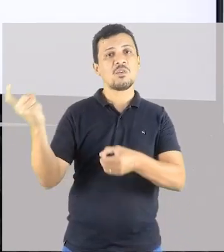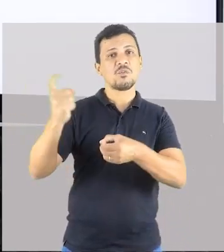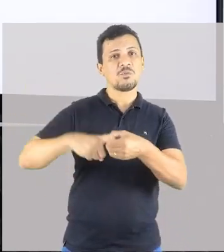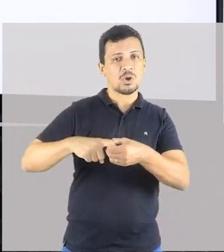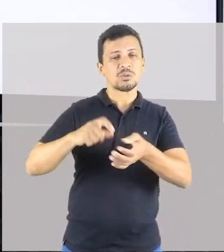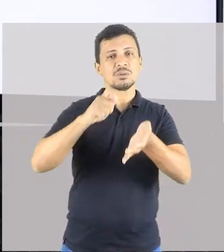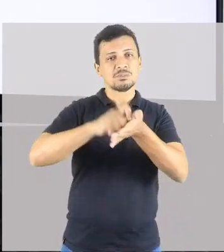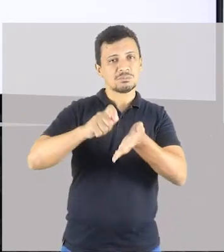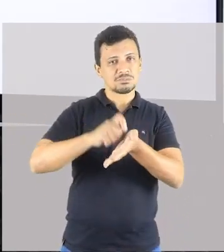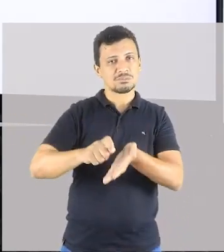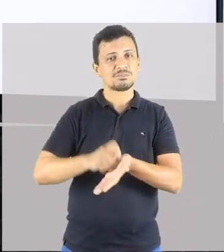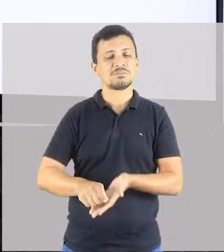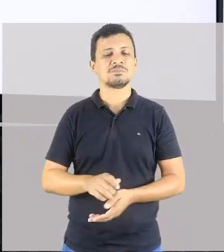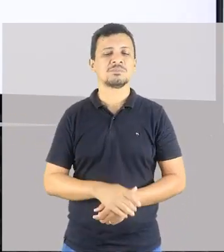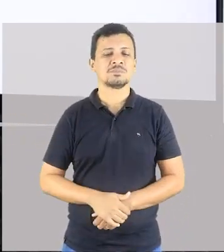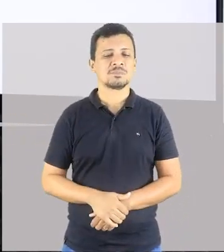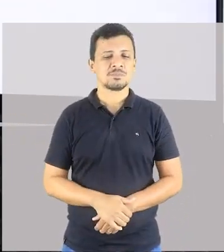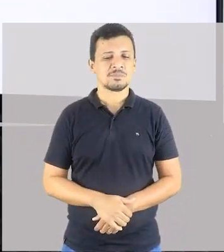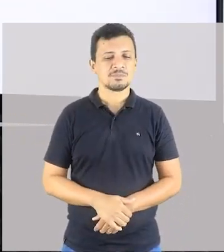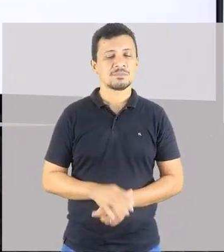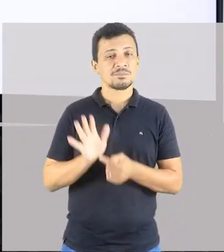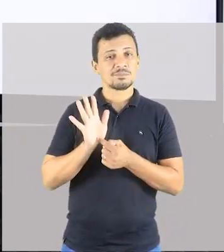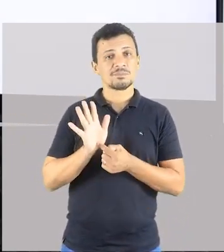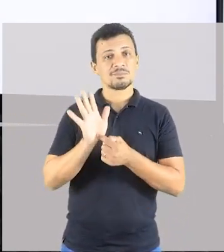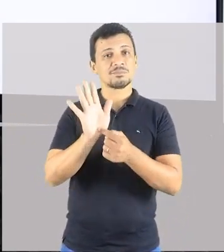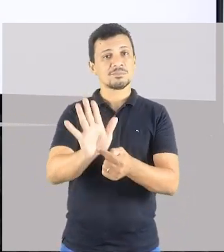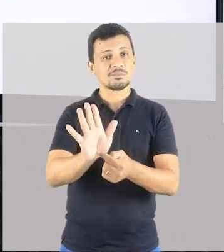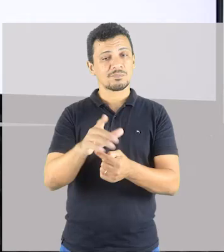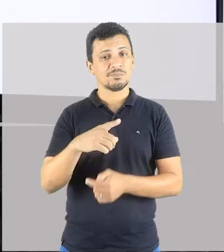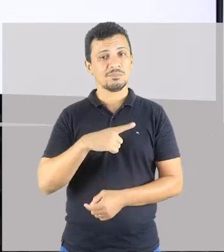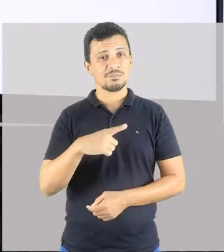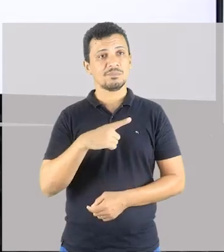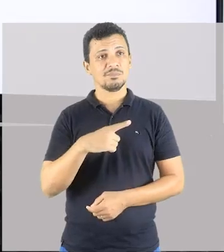do soneto, né? Então, mostra aí que há uma